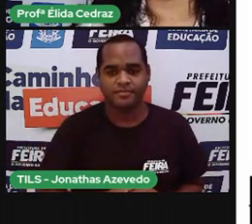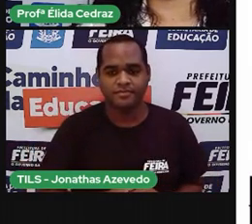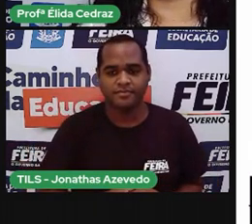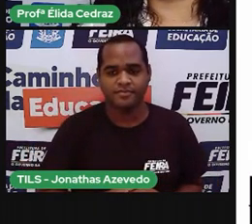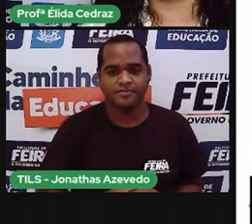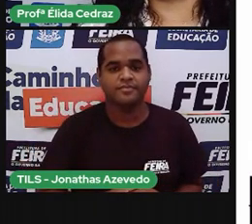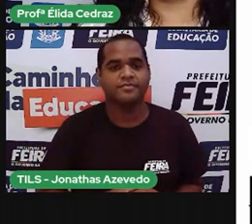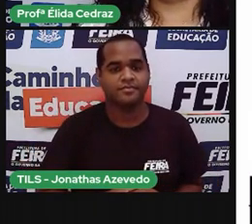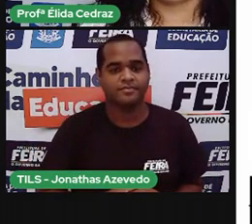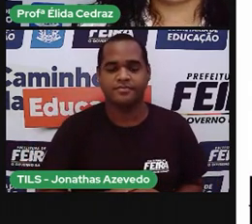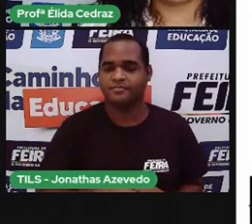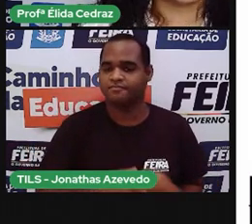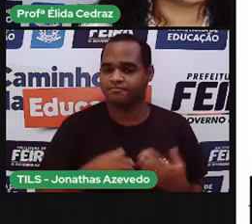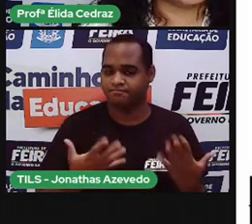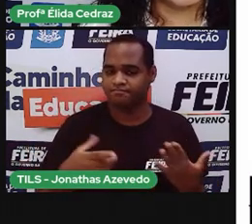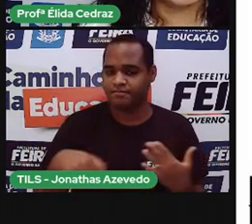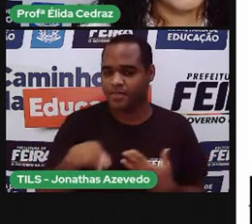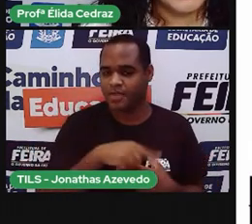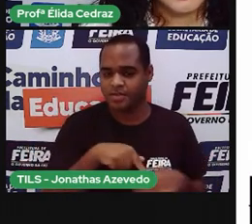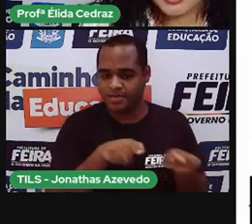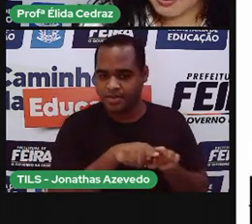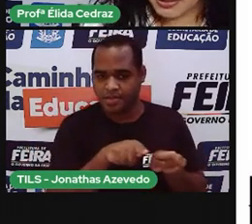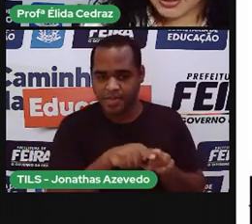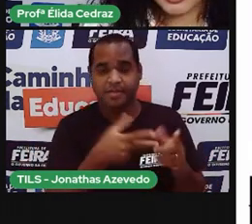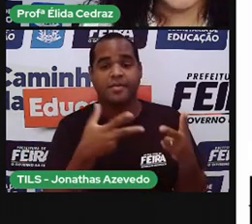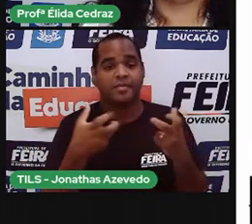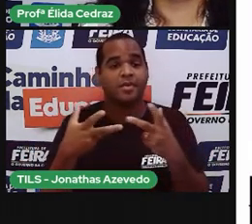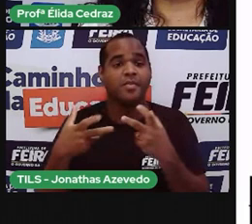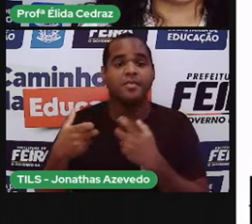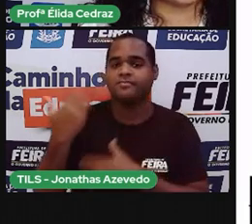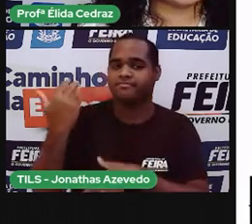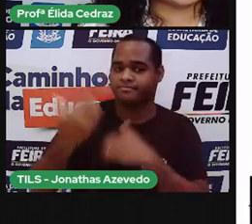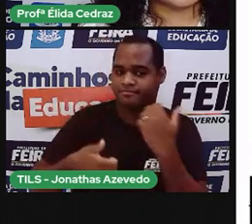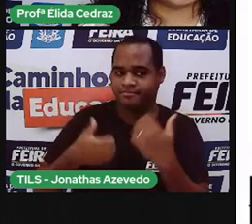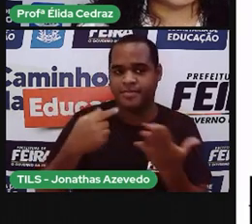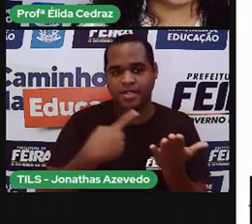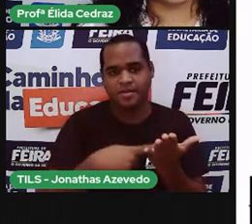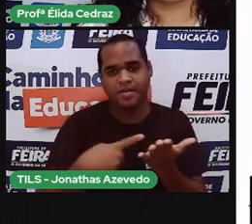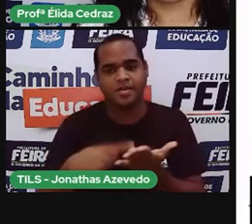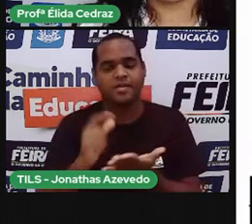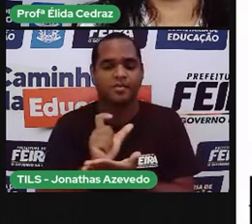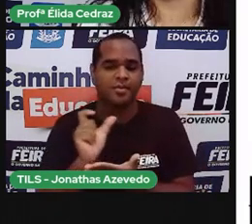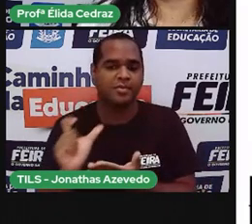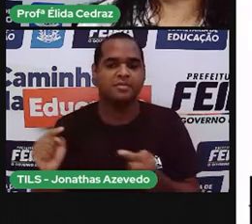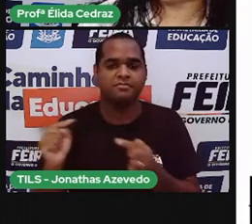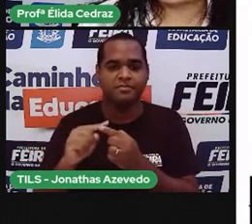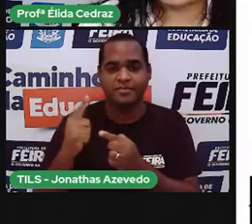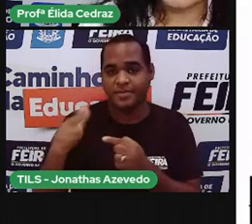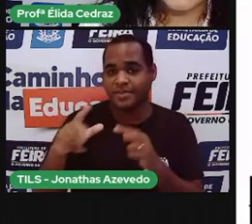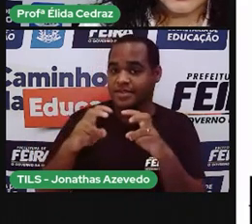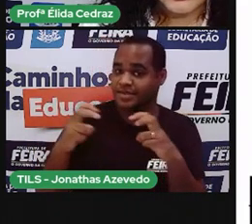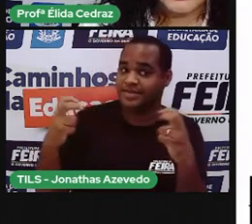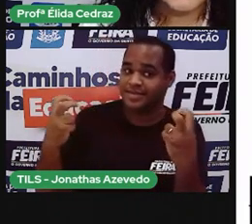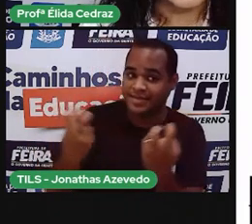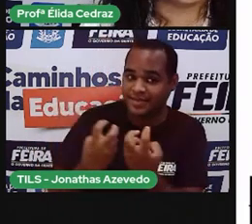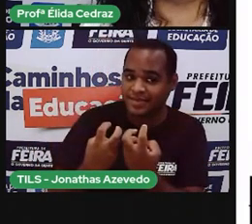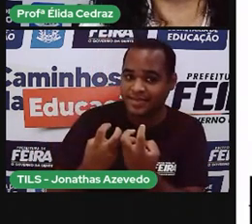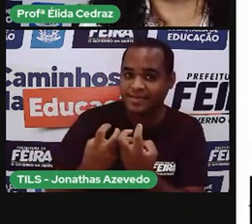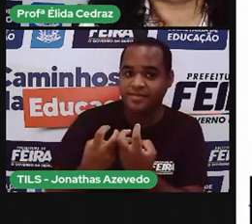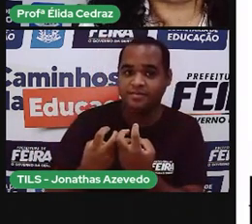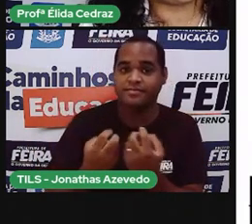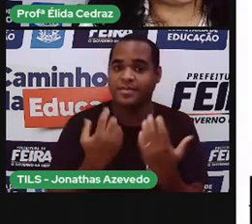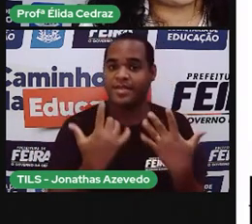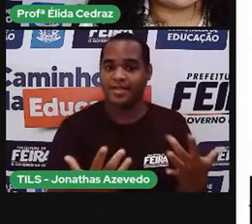também vimos que tem cantigas que não possuem rimas. Nós cantamos na última aula. Ciranda,